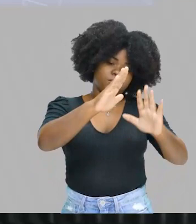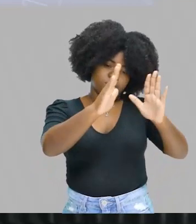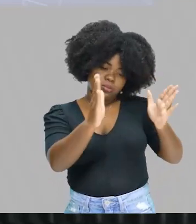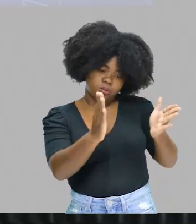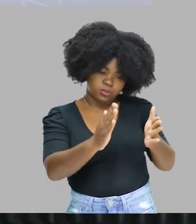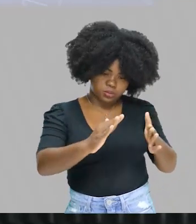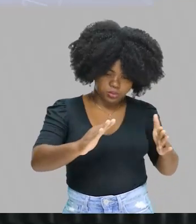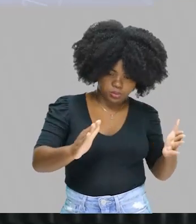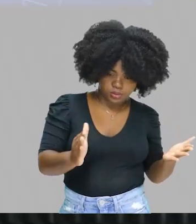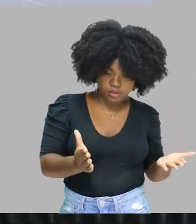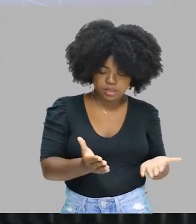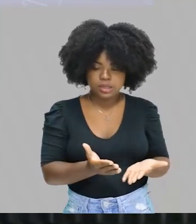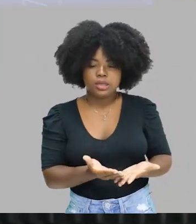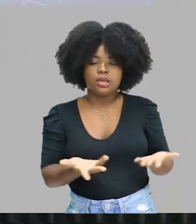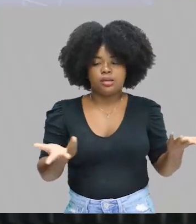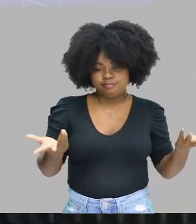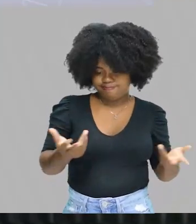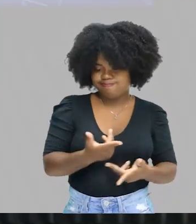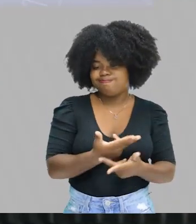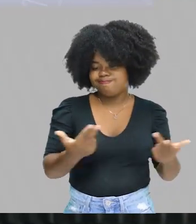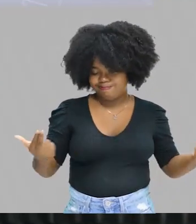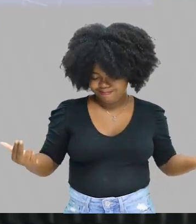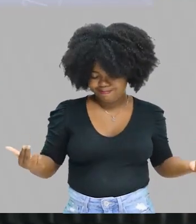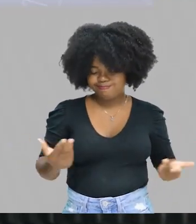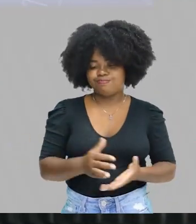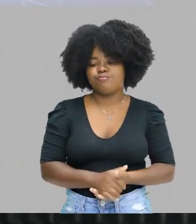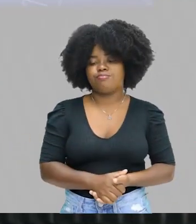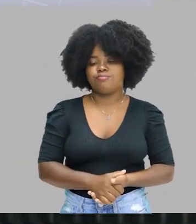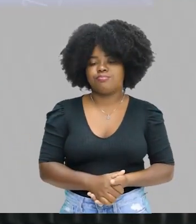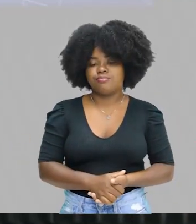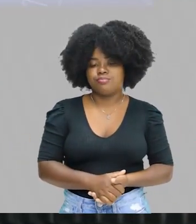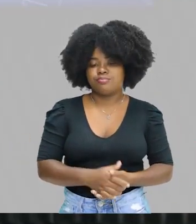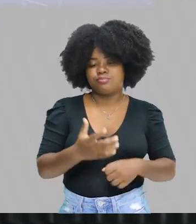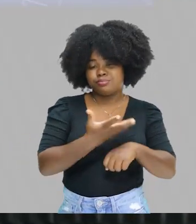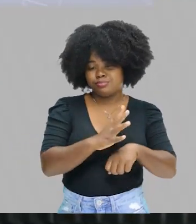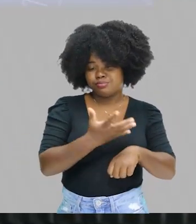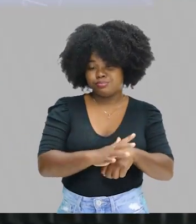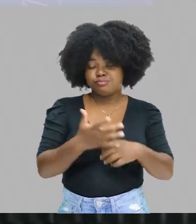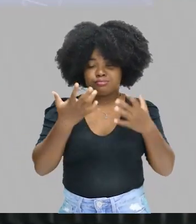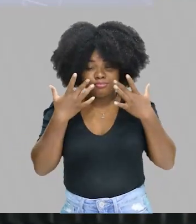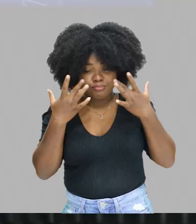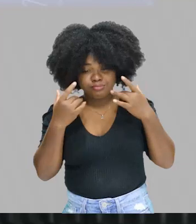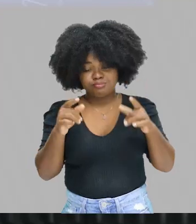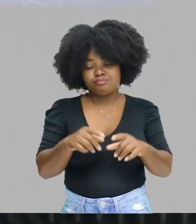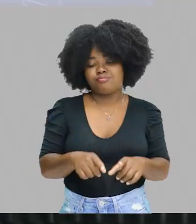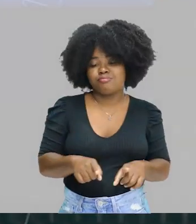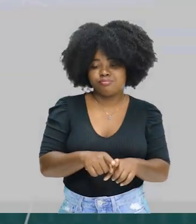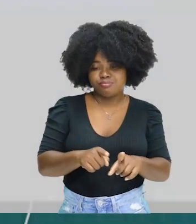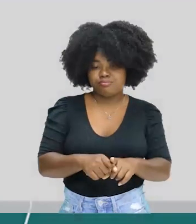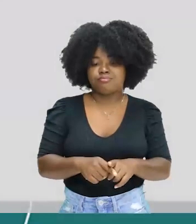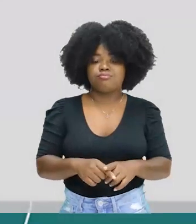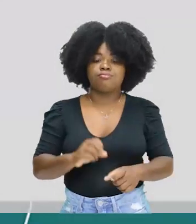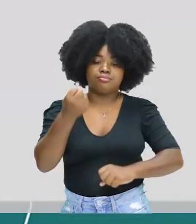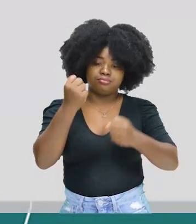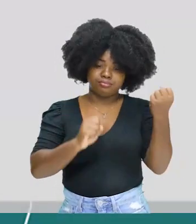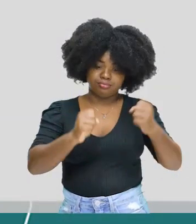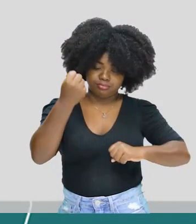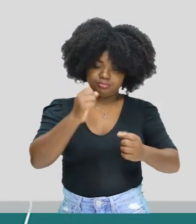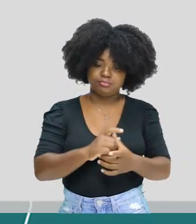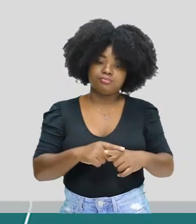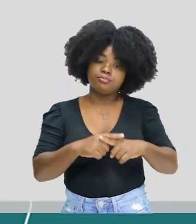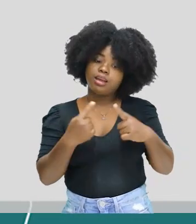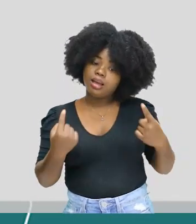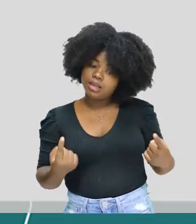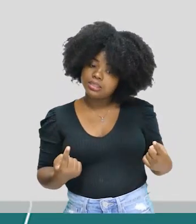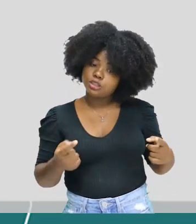muito comum aqui, filtro de barro, entre outras coisas. É uma atividade artística e artesanal, ou seja, uma atividade industrial. Só que a